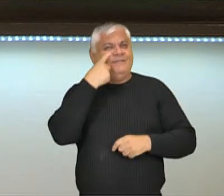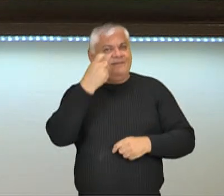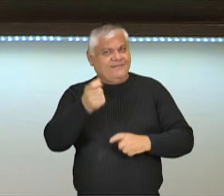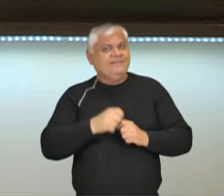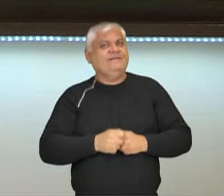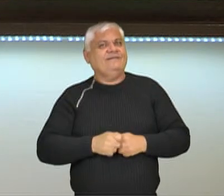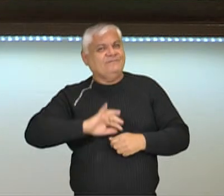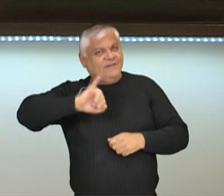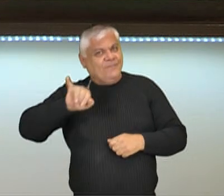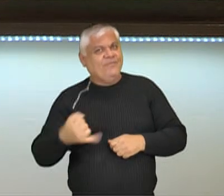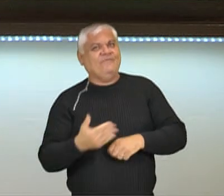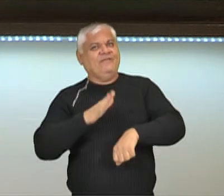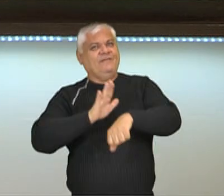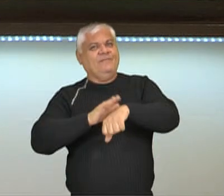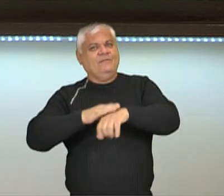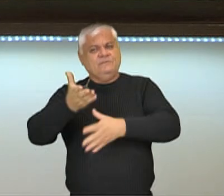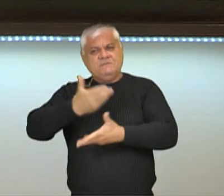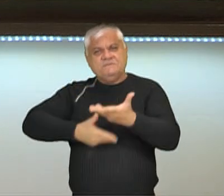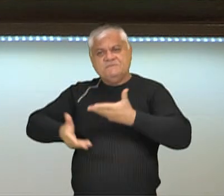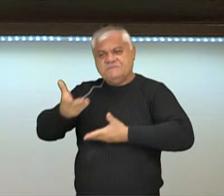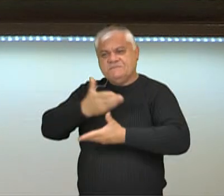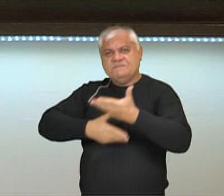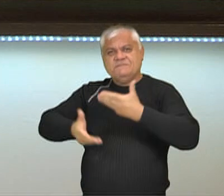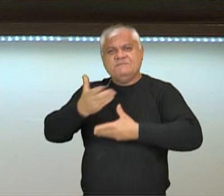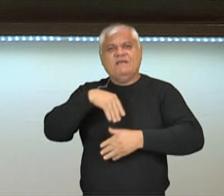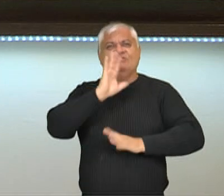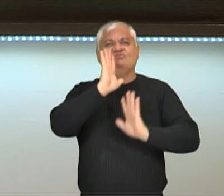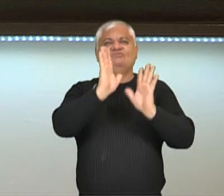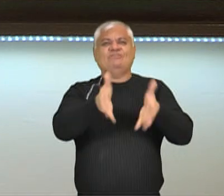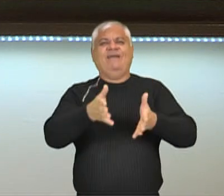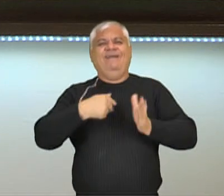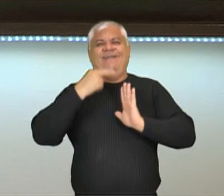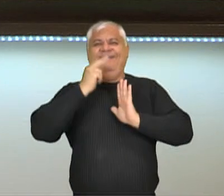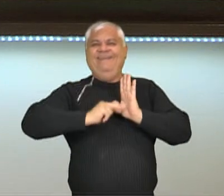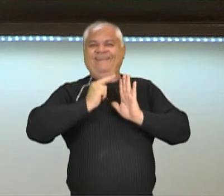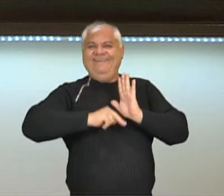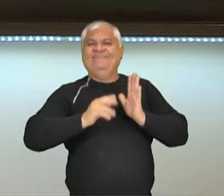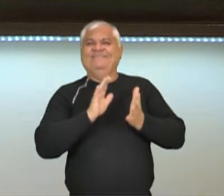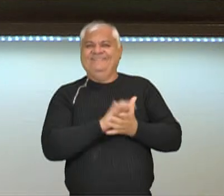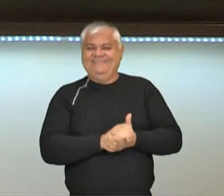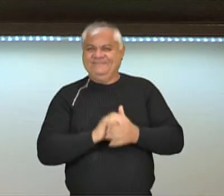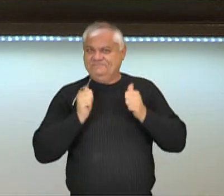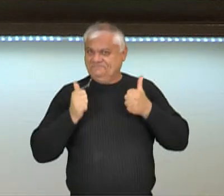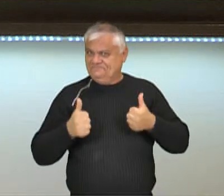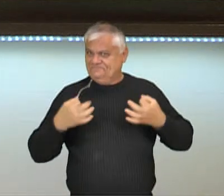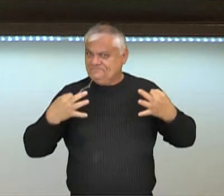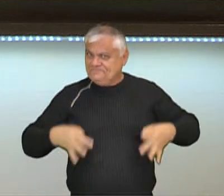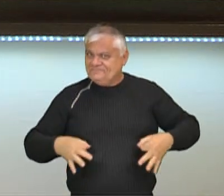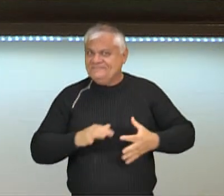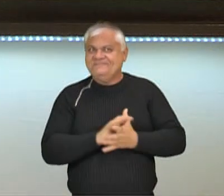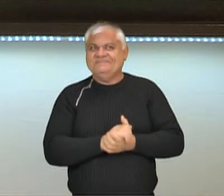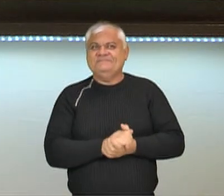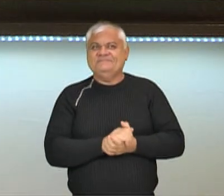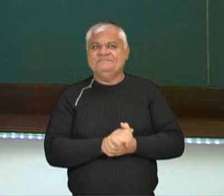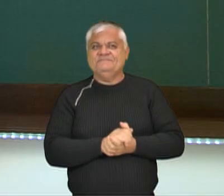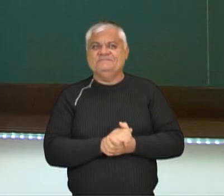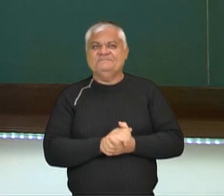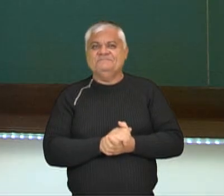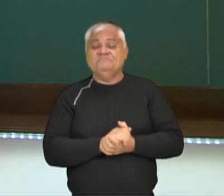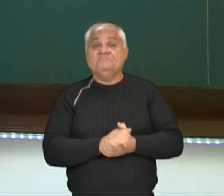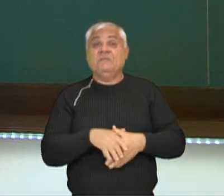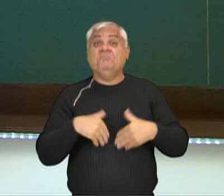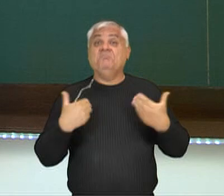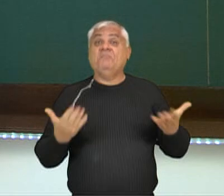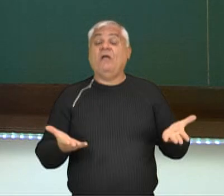espaço que você tem ali para compartilhar também aquilo que você tem lido ultimamente, certo? What did we